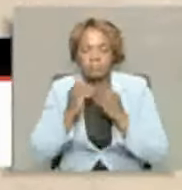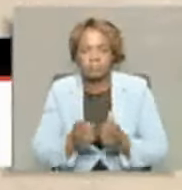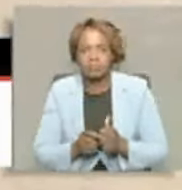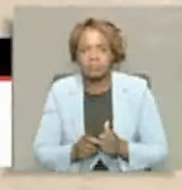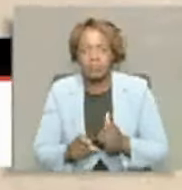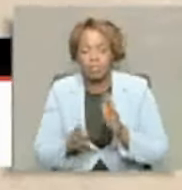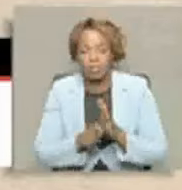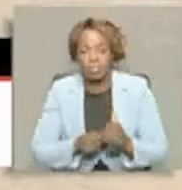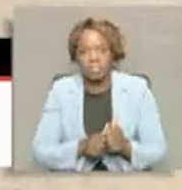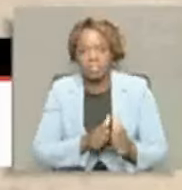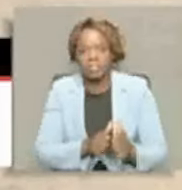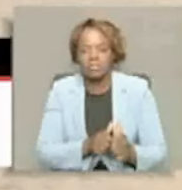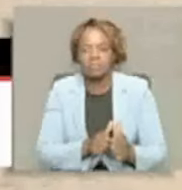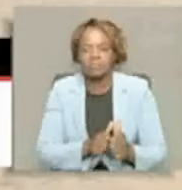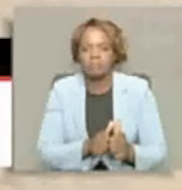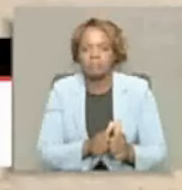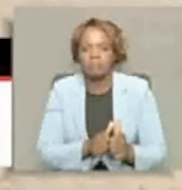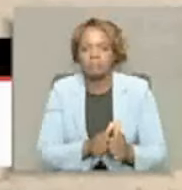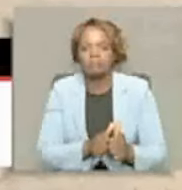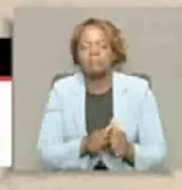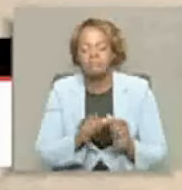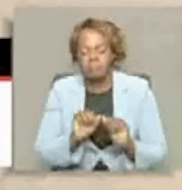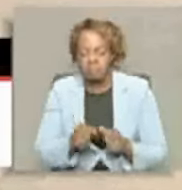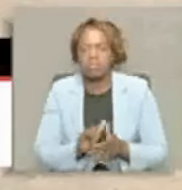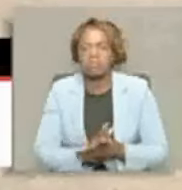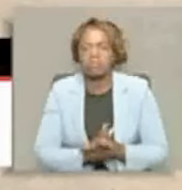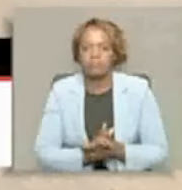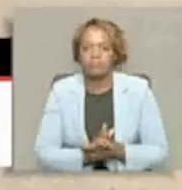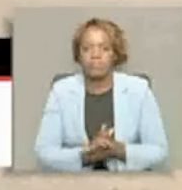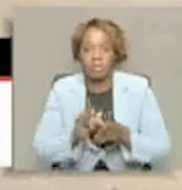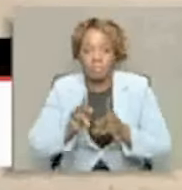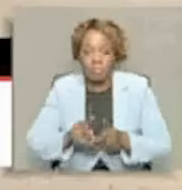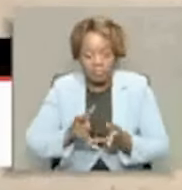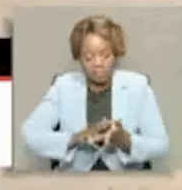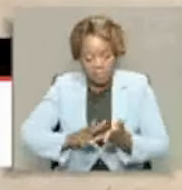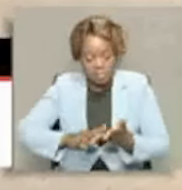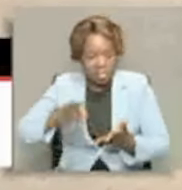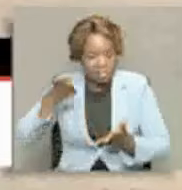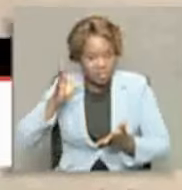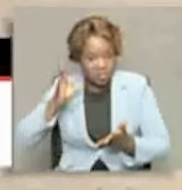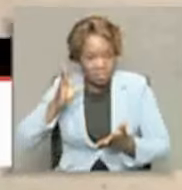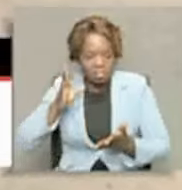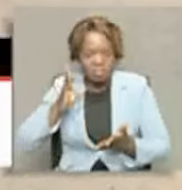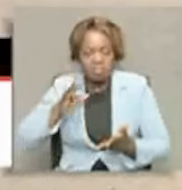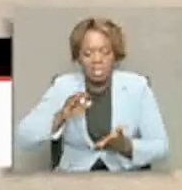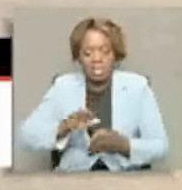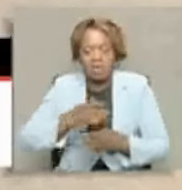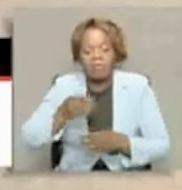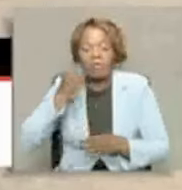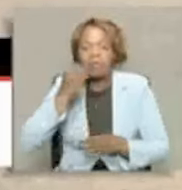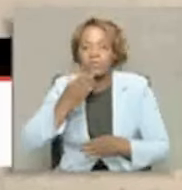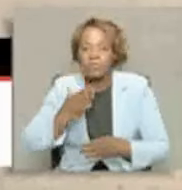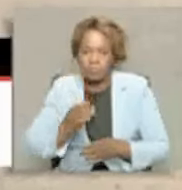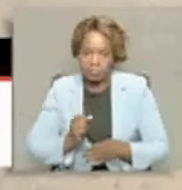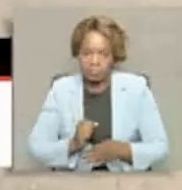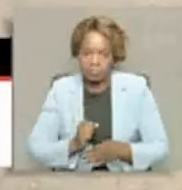exemplos, vão tendo conhecimento, lendo as histórias, para saberem como é que